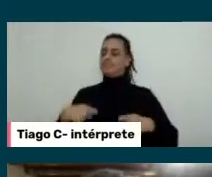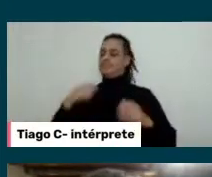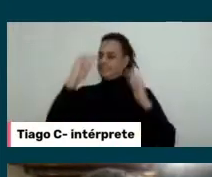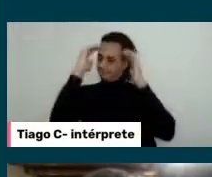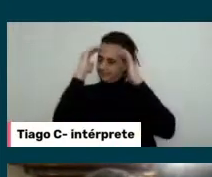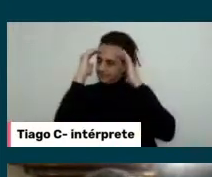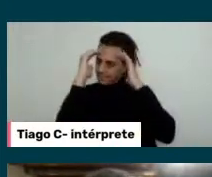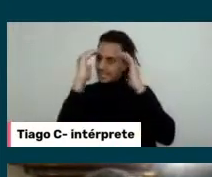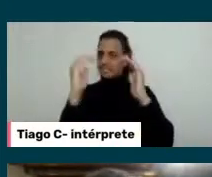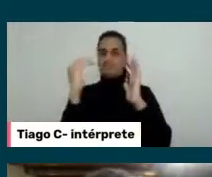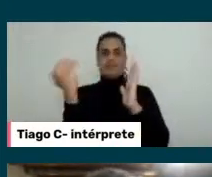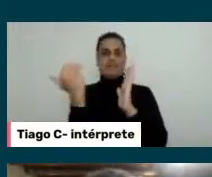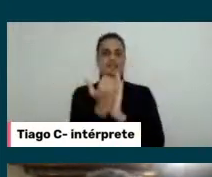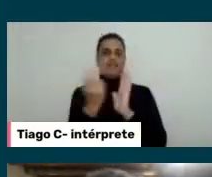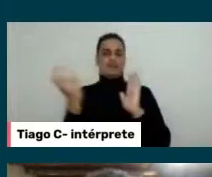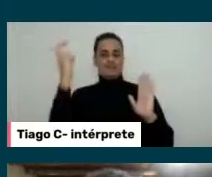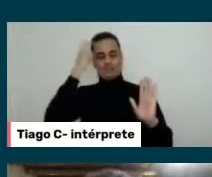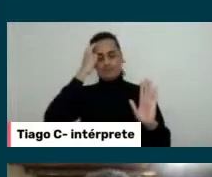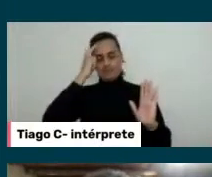respeitados.